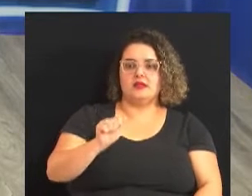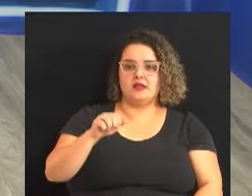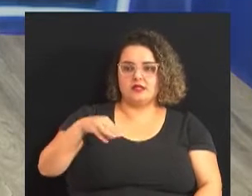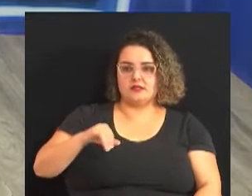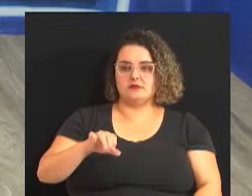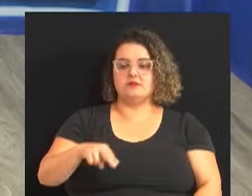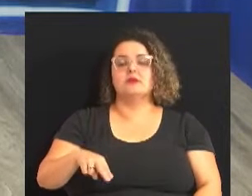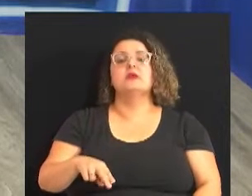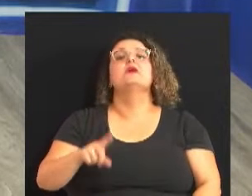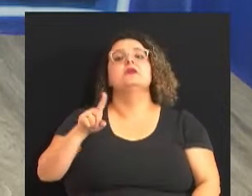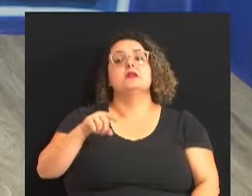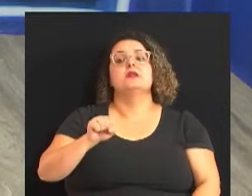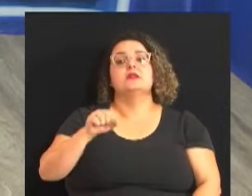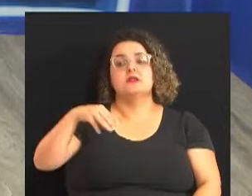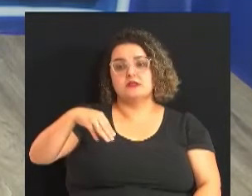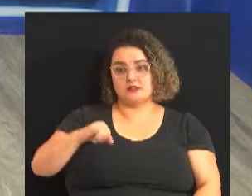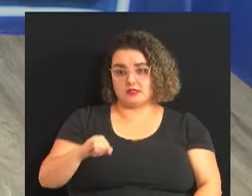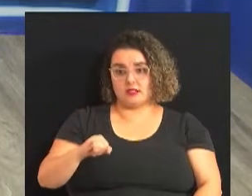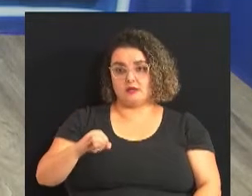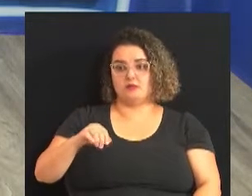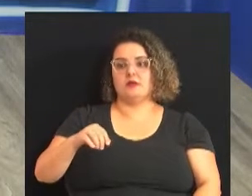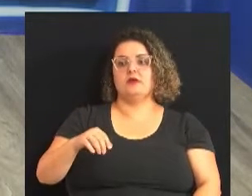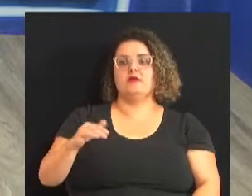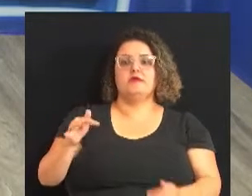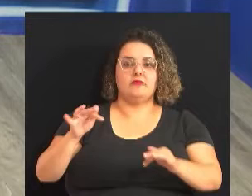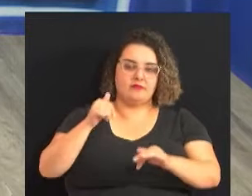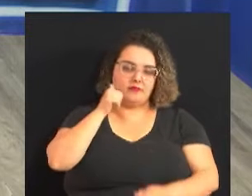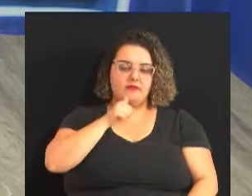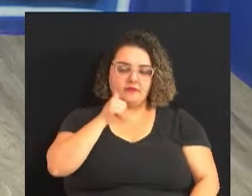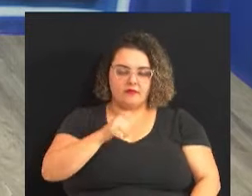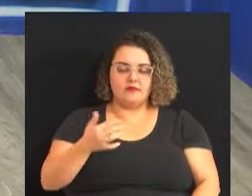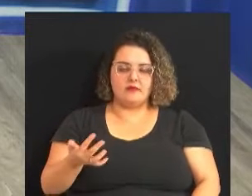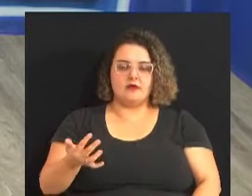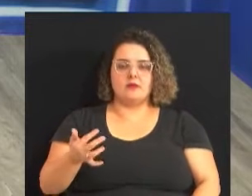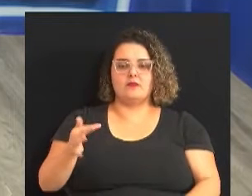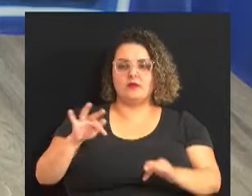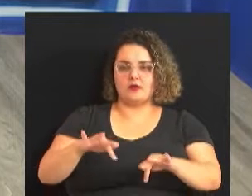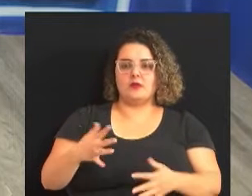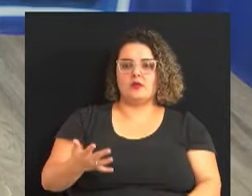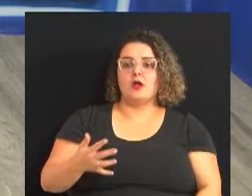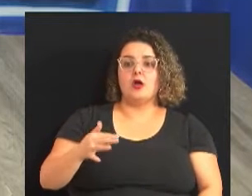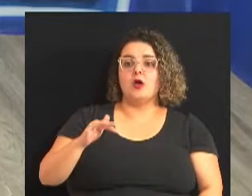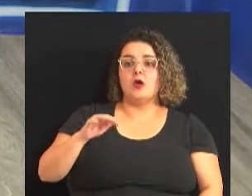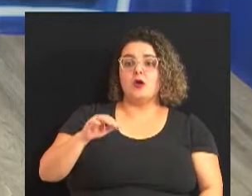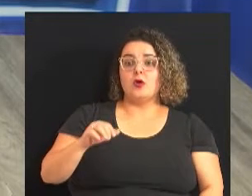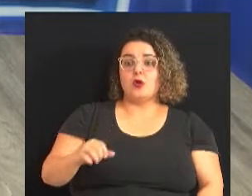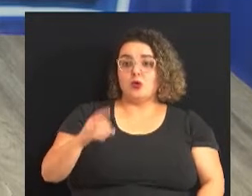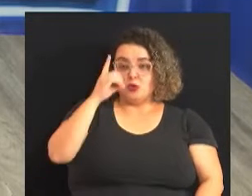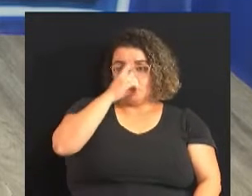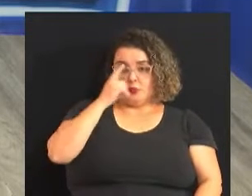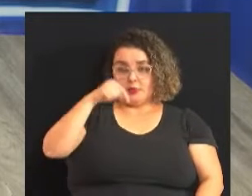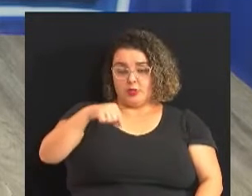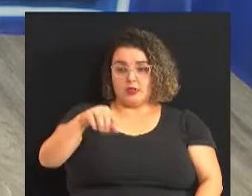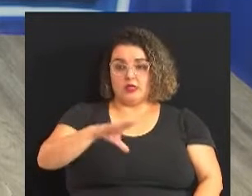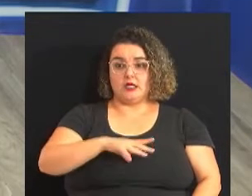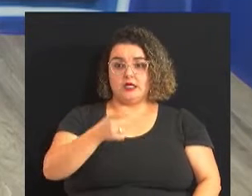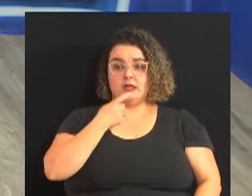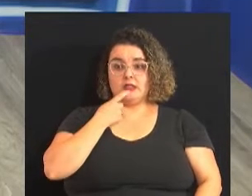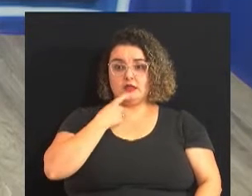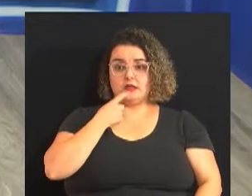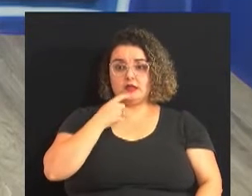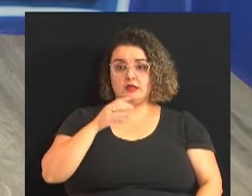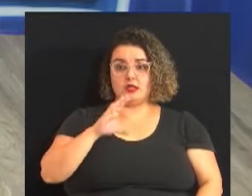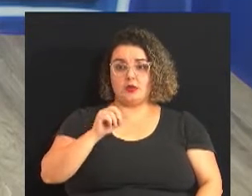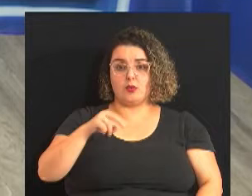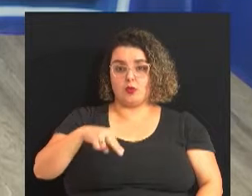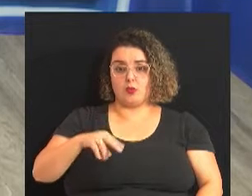na semifinal da Liga de Basquete Feminino, que é o torneio nacional. Semifinal, domingo, primeiro jogo aqui em Campinas, na Arena Concórdia,